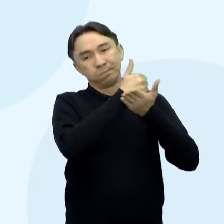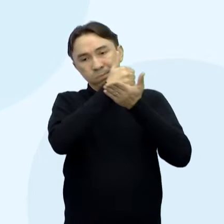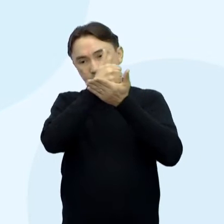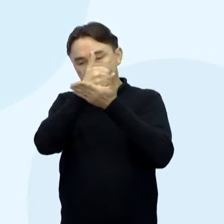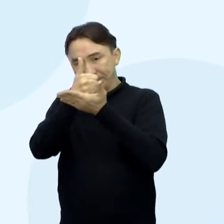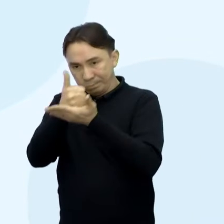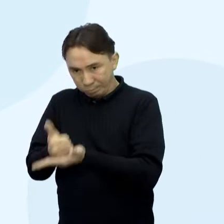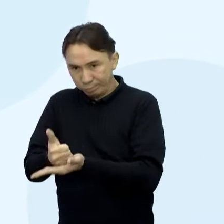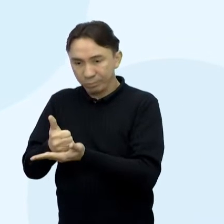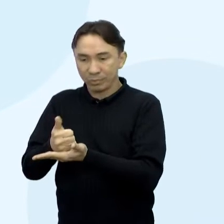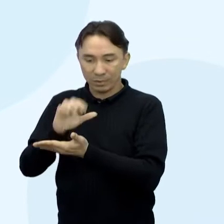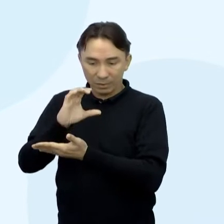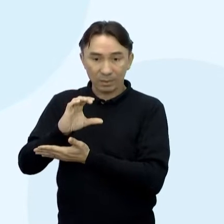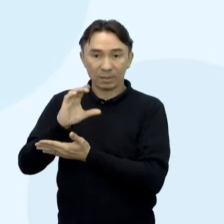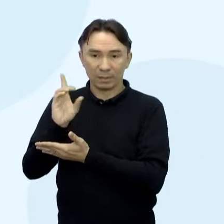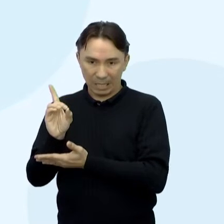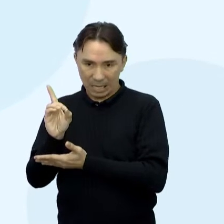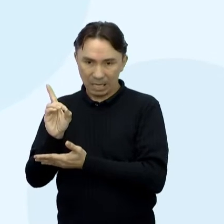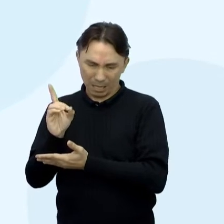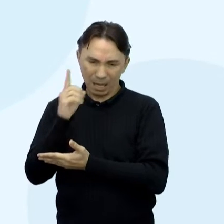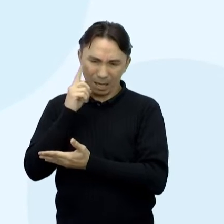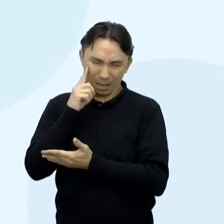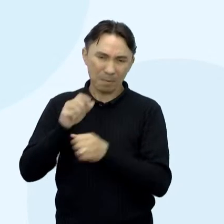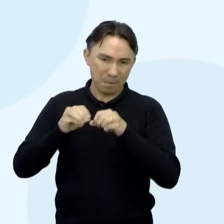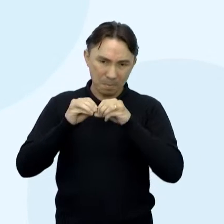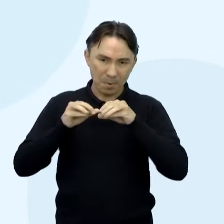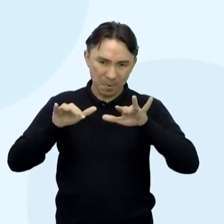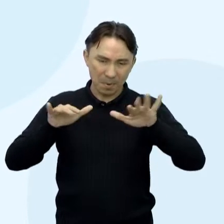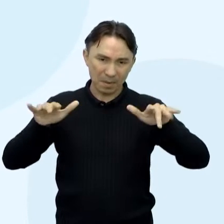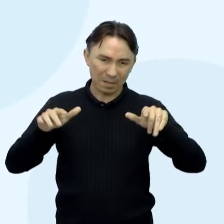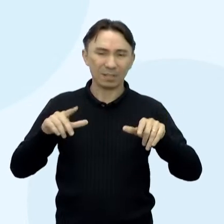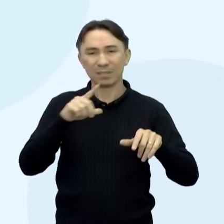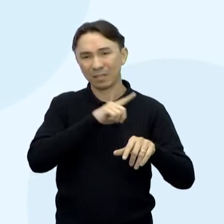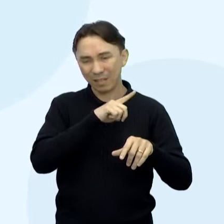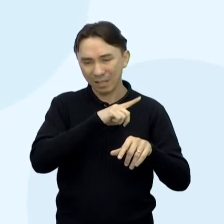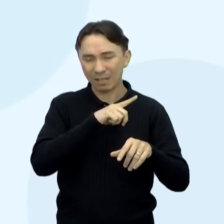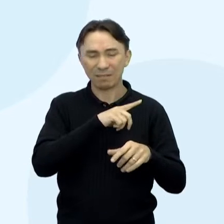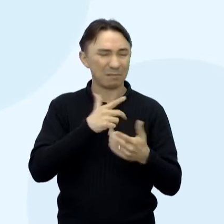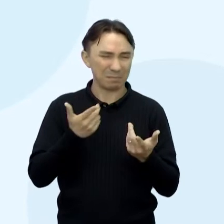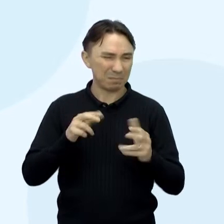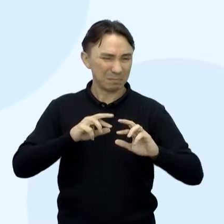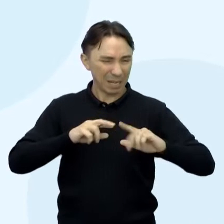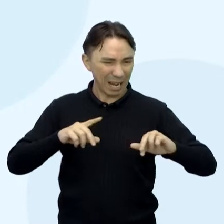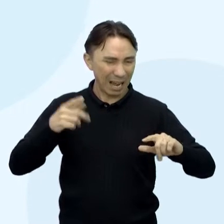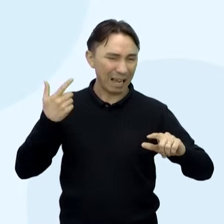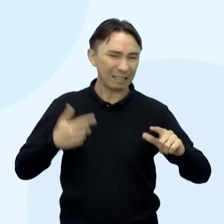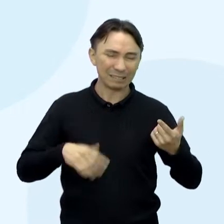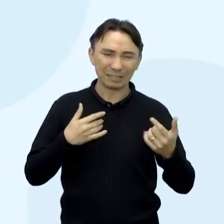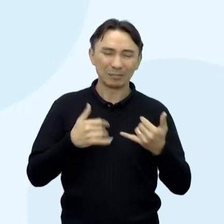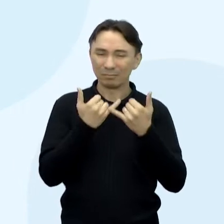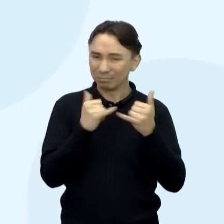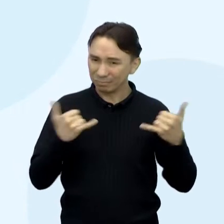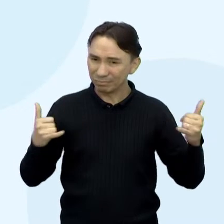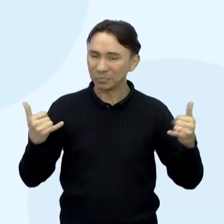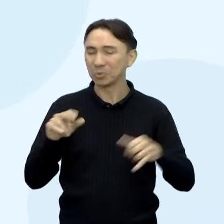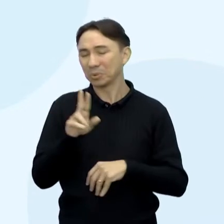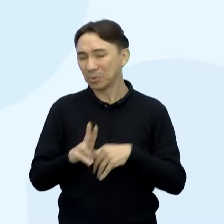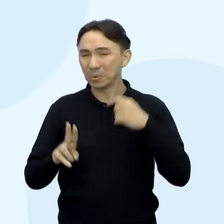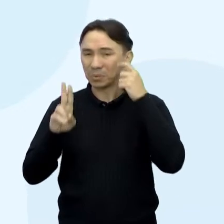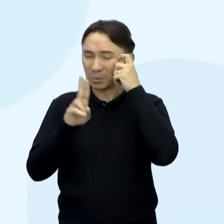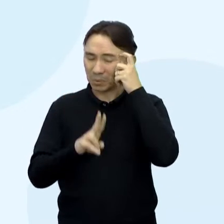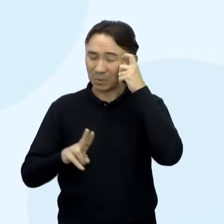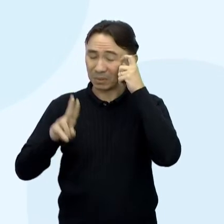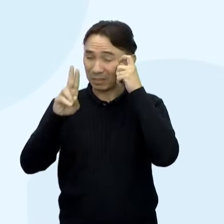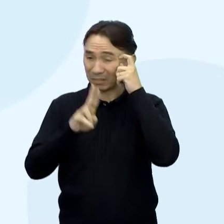que também consome aí energia fóssil, né, proveniente do diesel. Depende da região